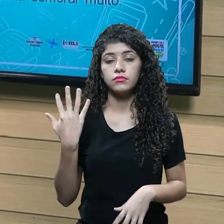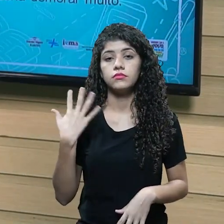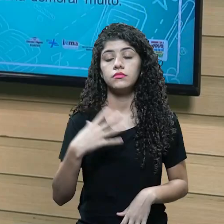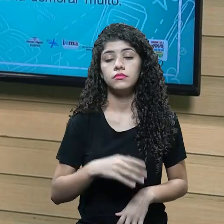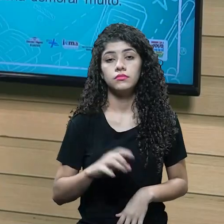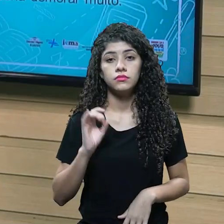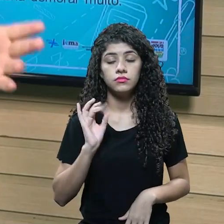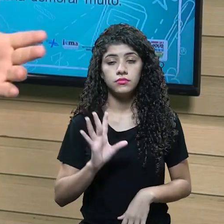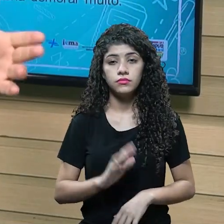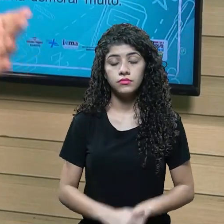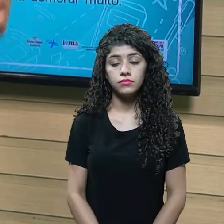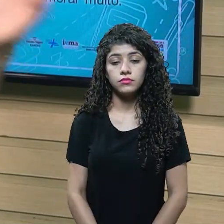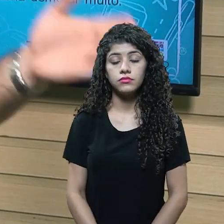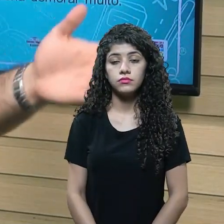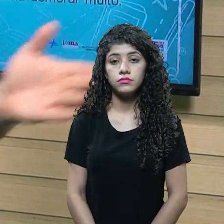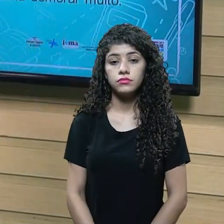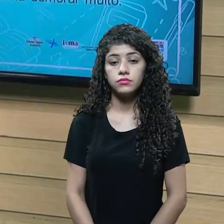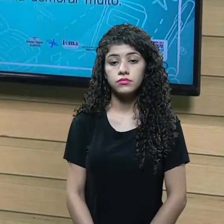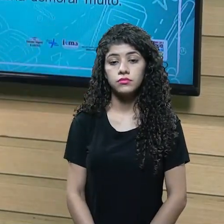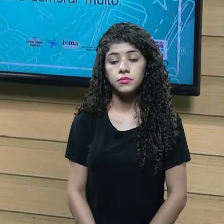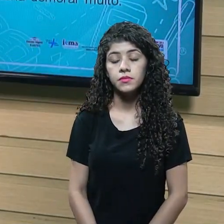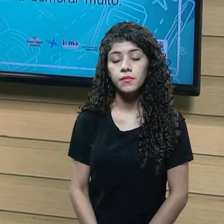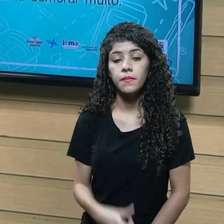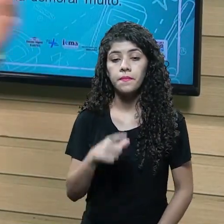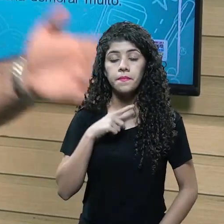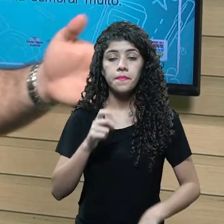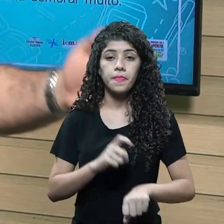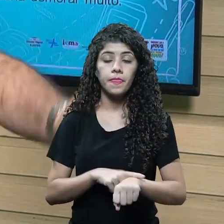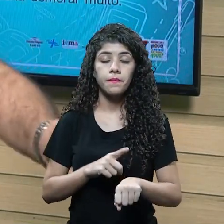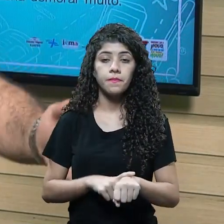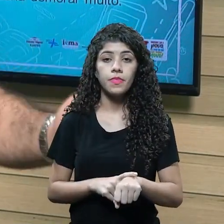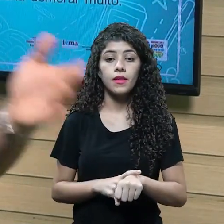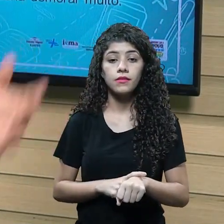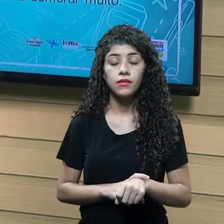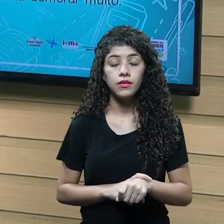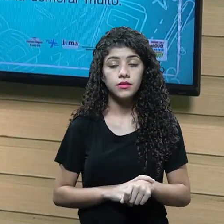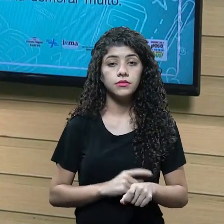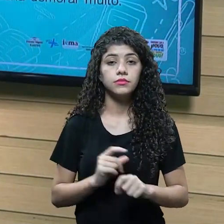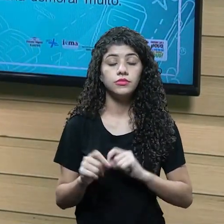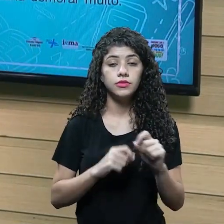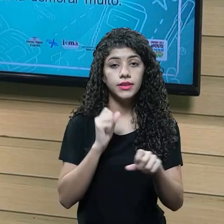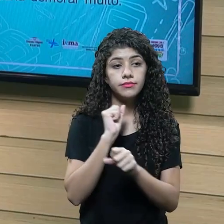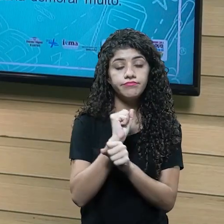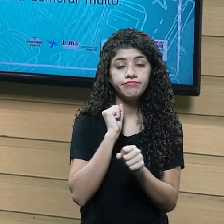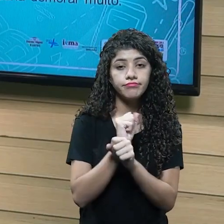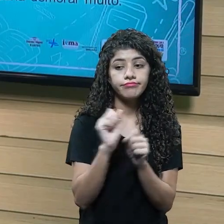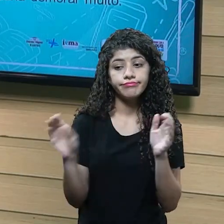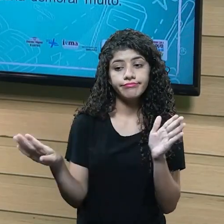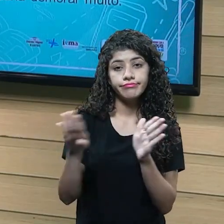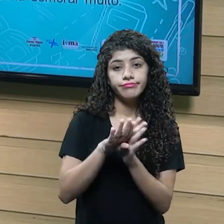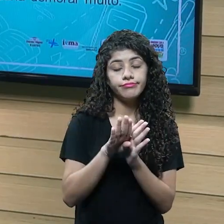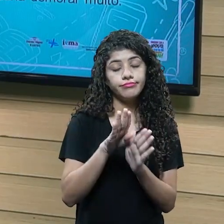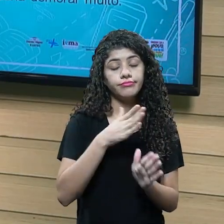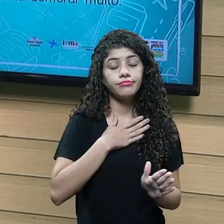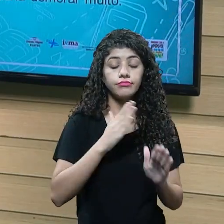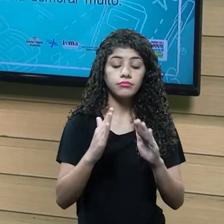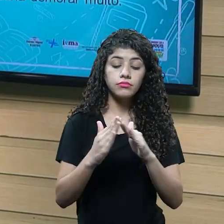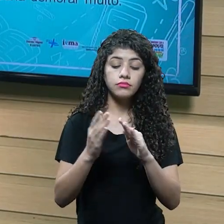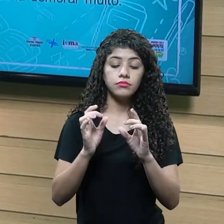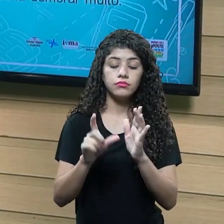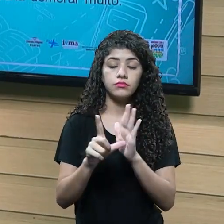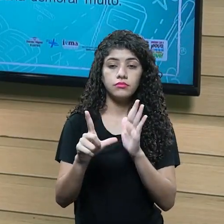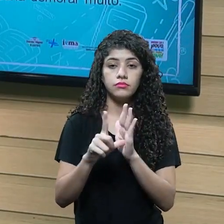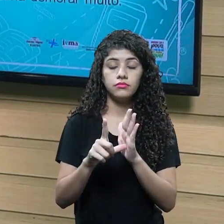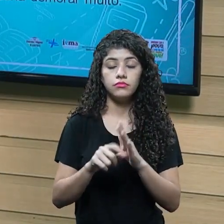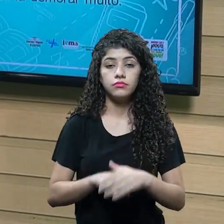tá? Eu ainda teria o prazo, a empresa ainda teria de esperar o prazo de entrega desse produto, ou seja, o transporte desse produto até